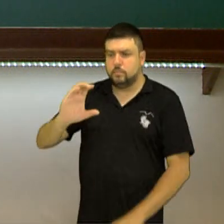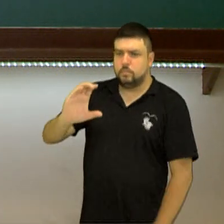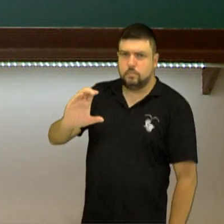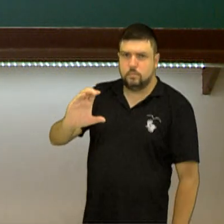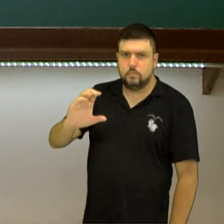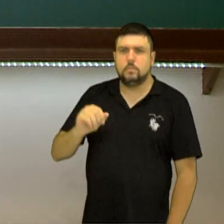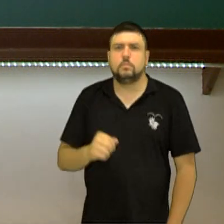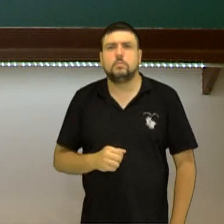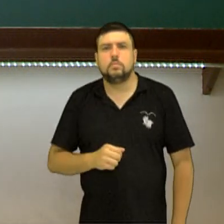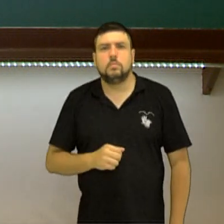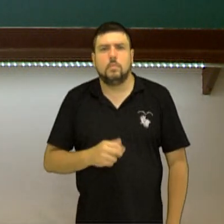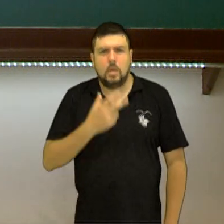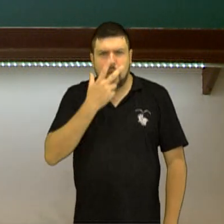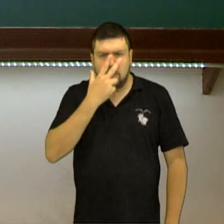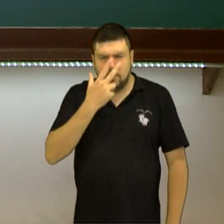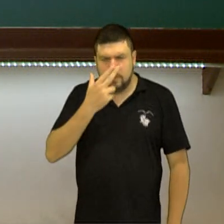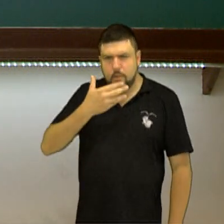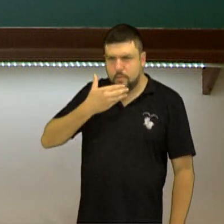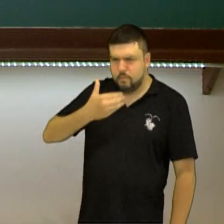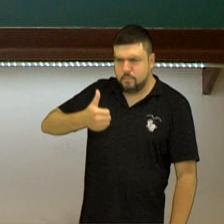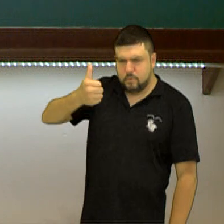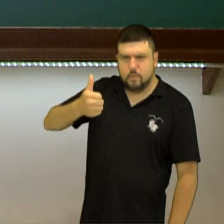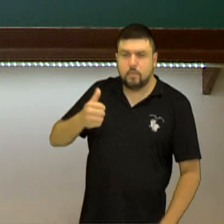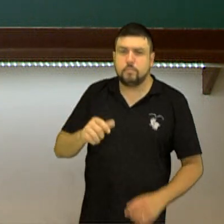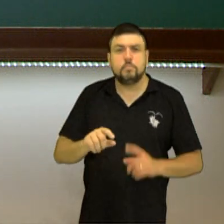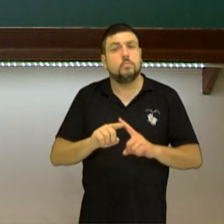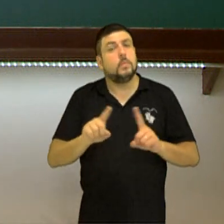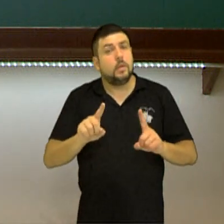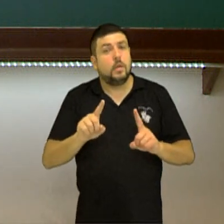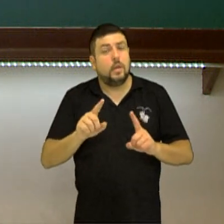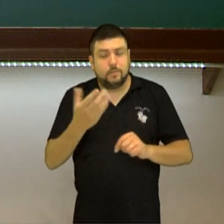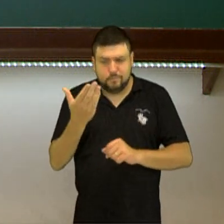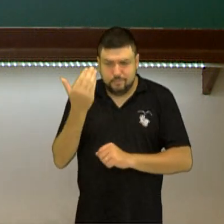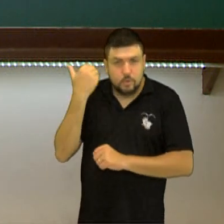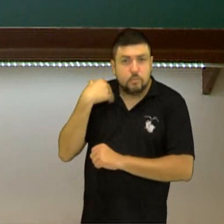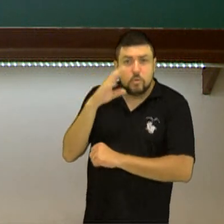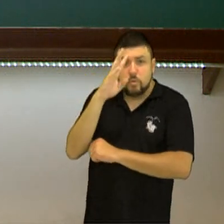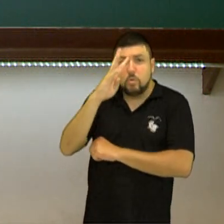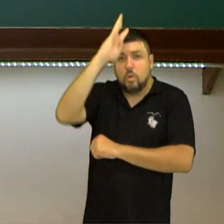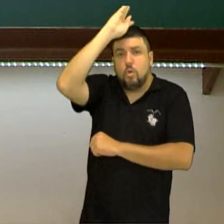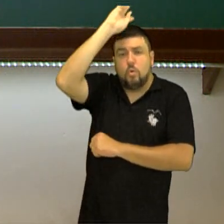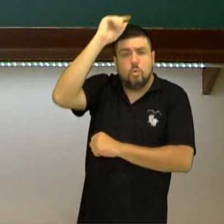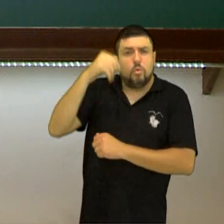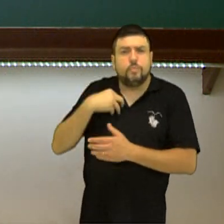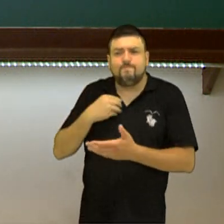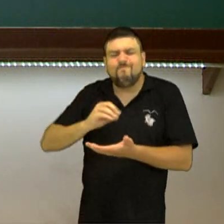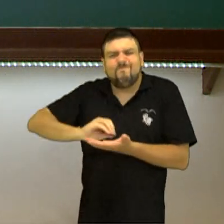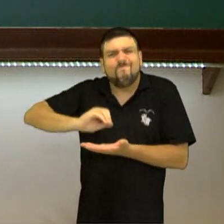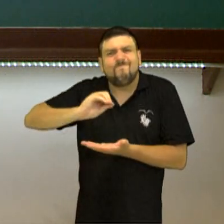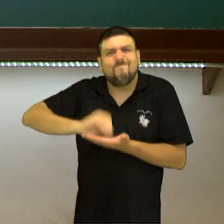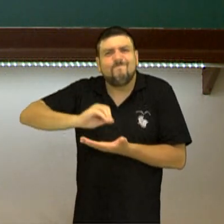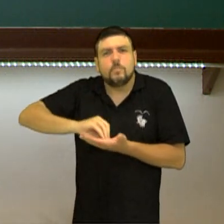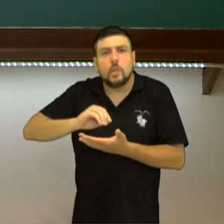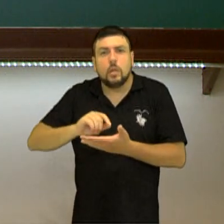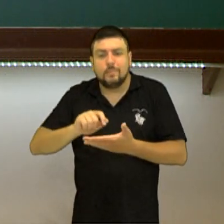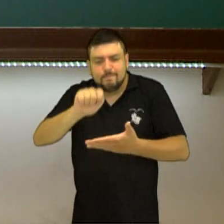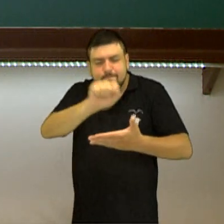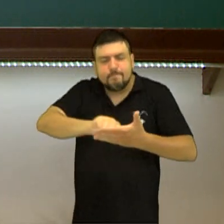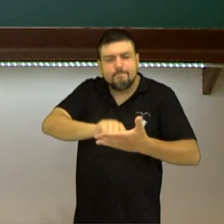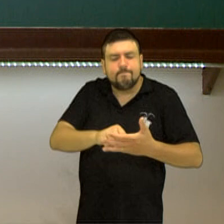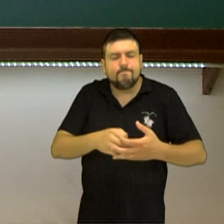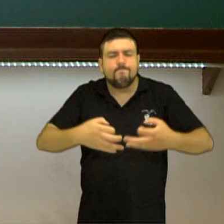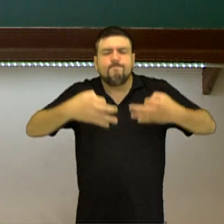eficiência quanto o sistema decimal, ok? Bom, é muito importante você entender